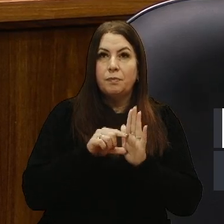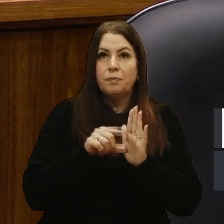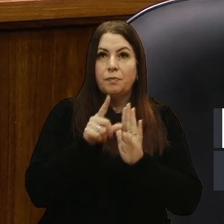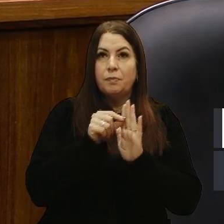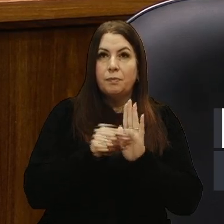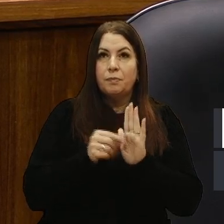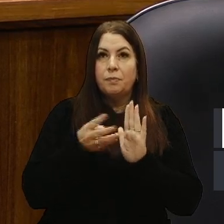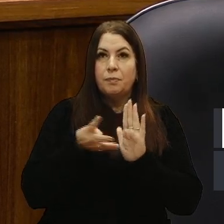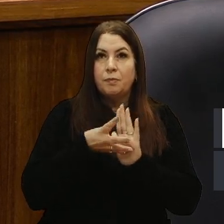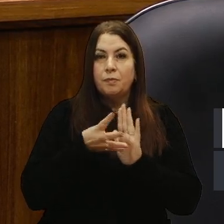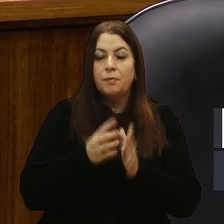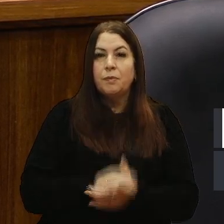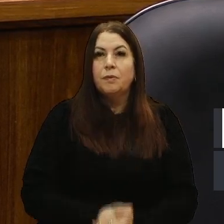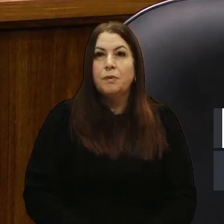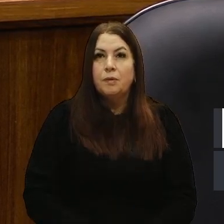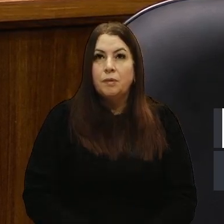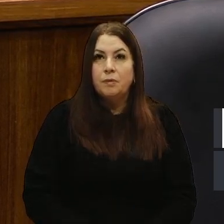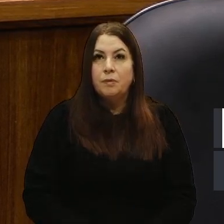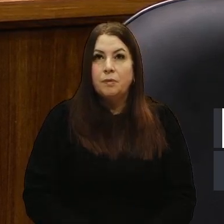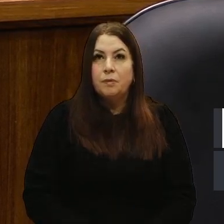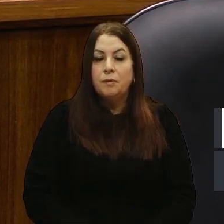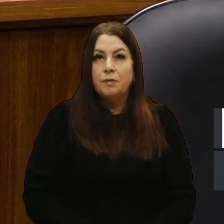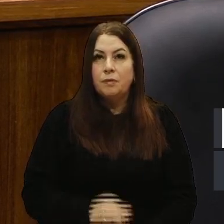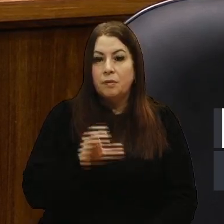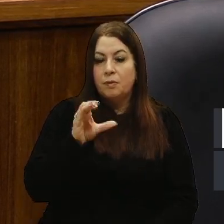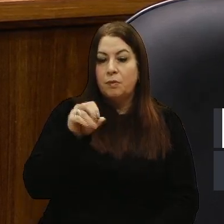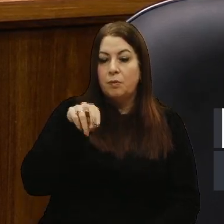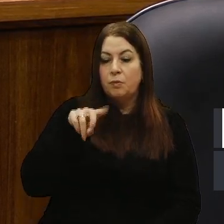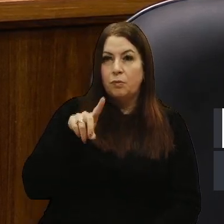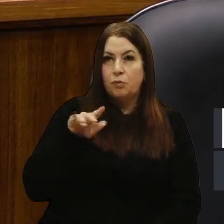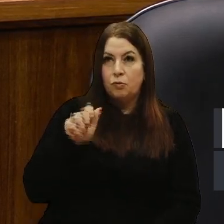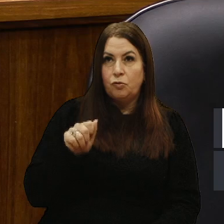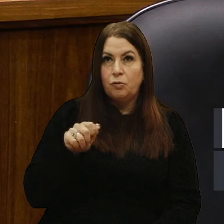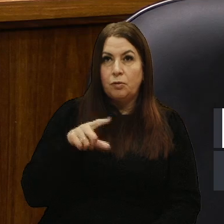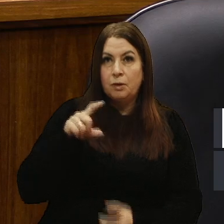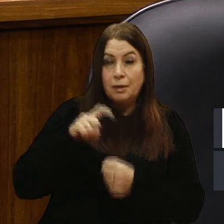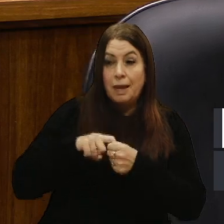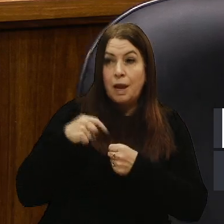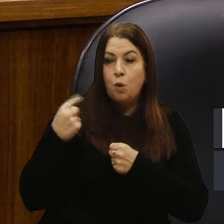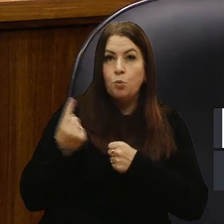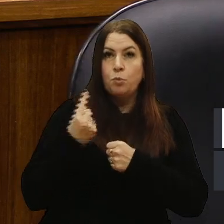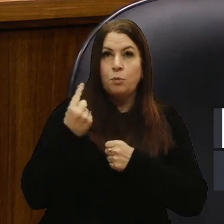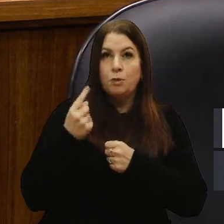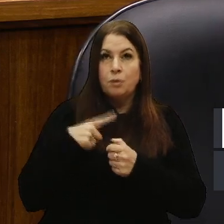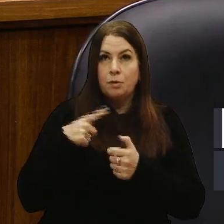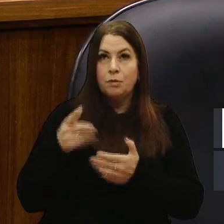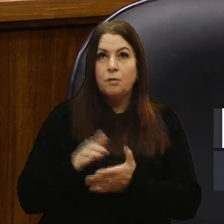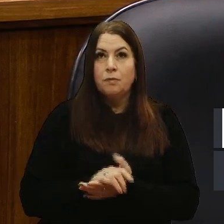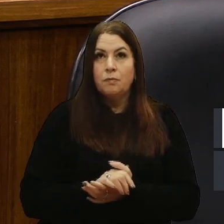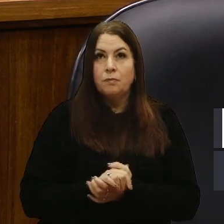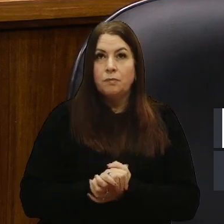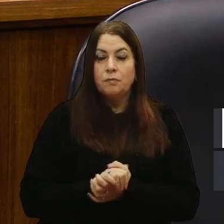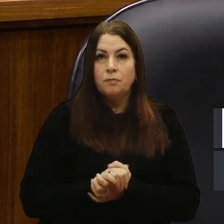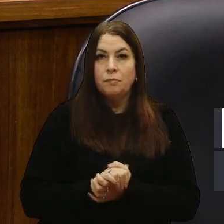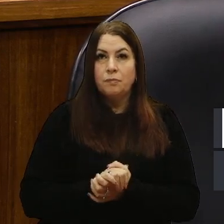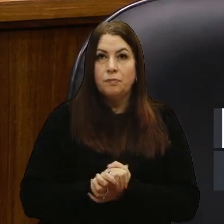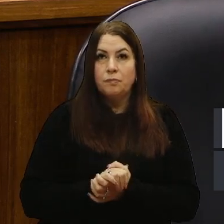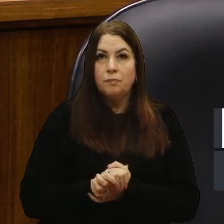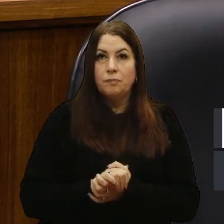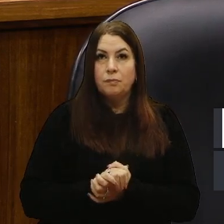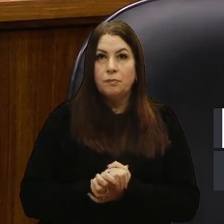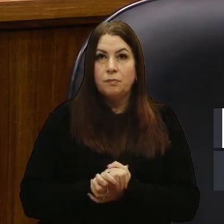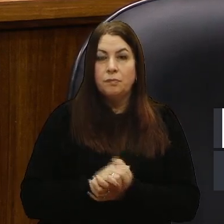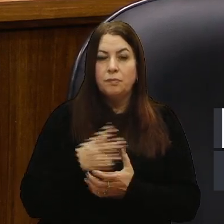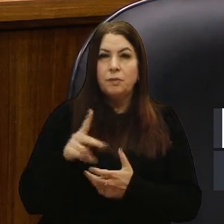artigo 4º para que o CONDICA possua autonomia de deliberar sobre